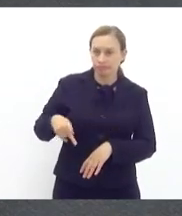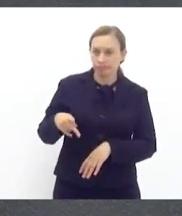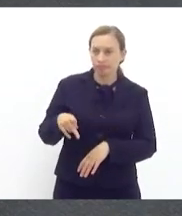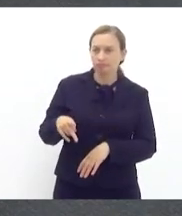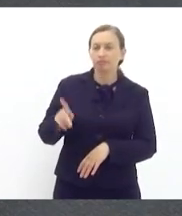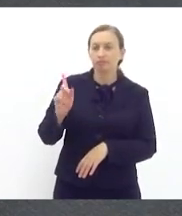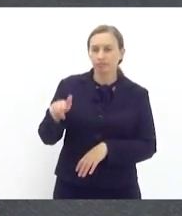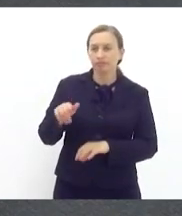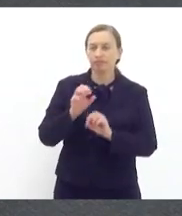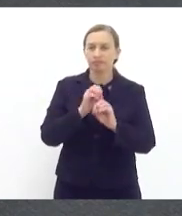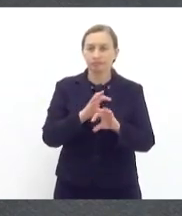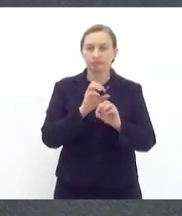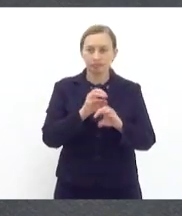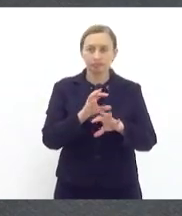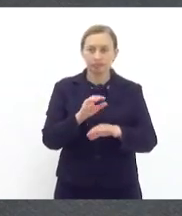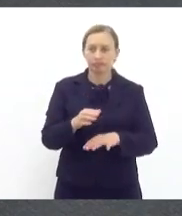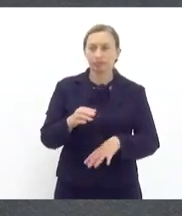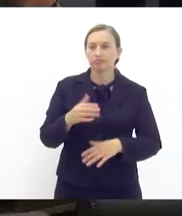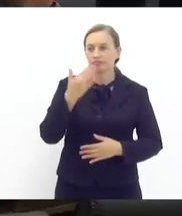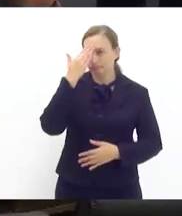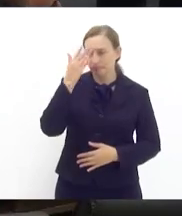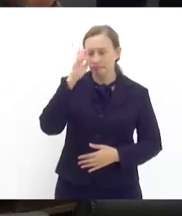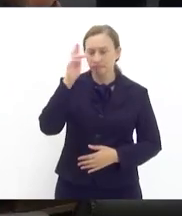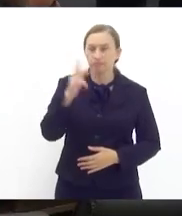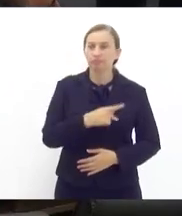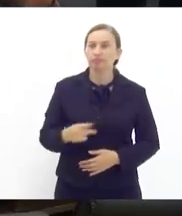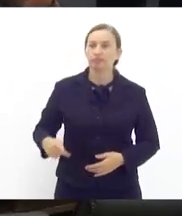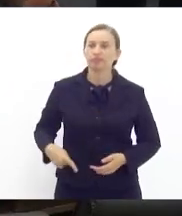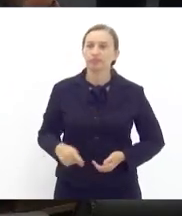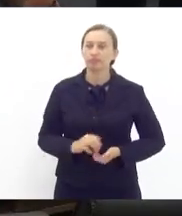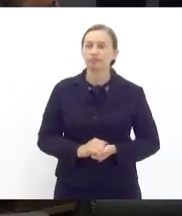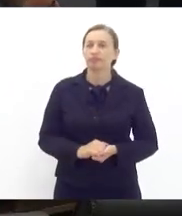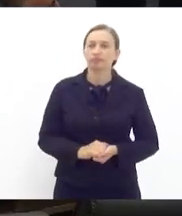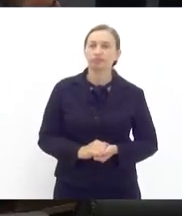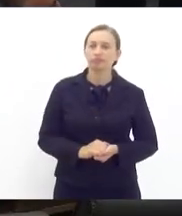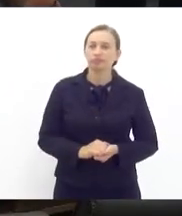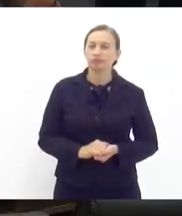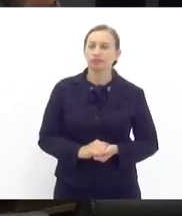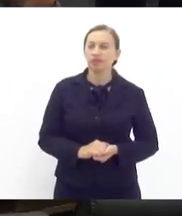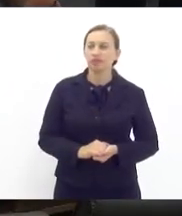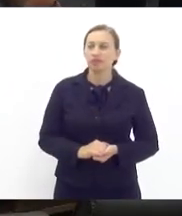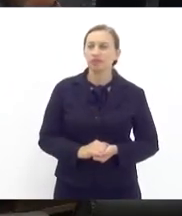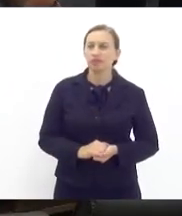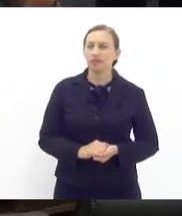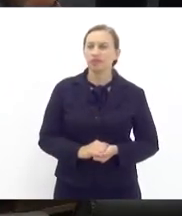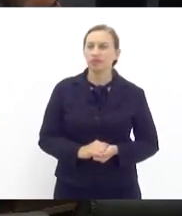são educadores e educadoras obrigada presidente para discutir para